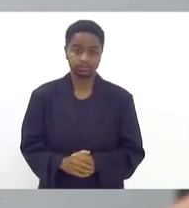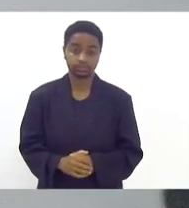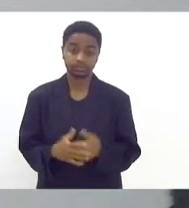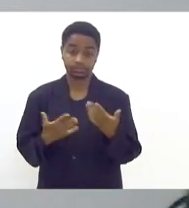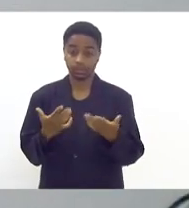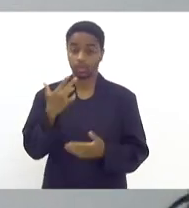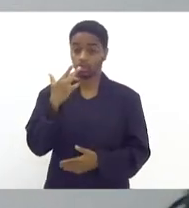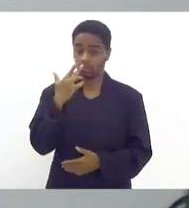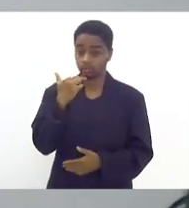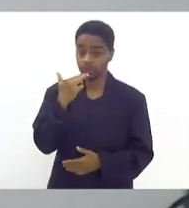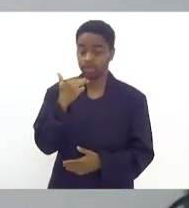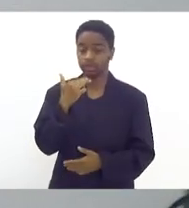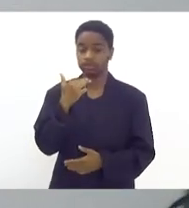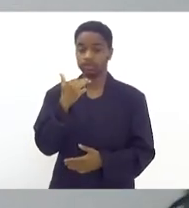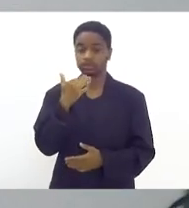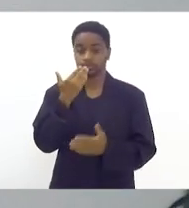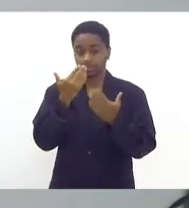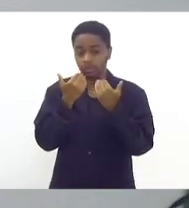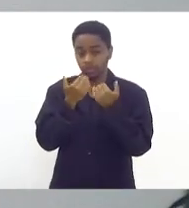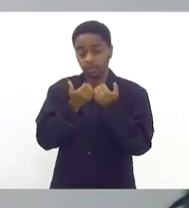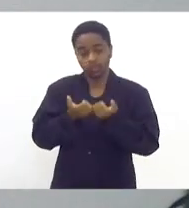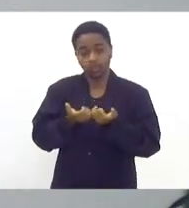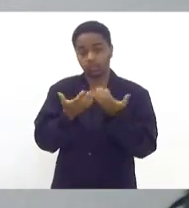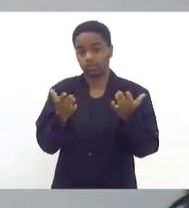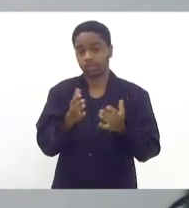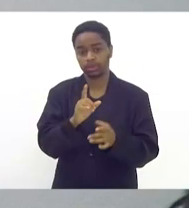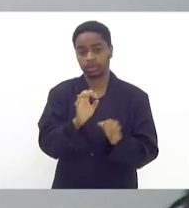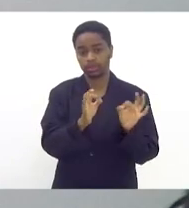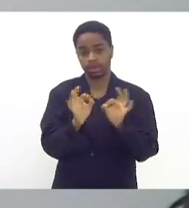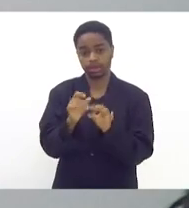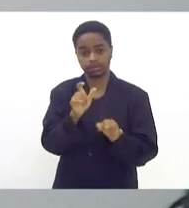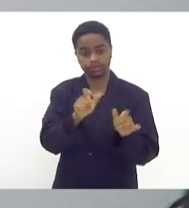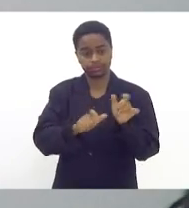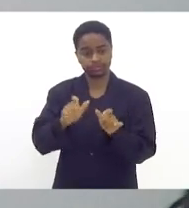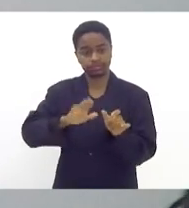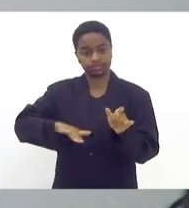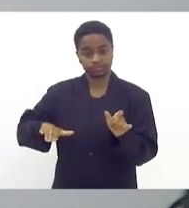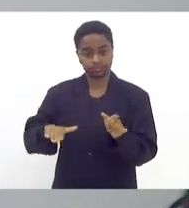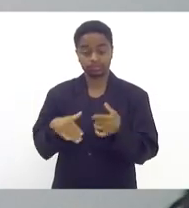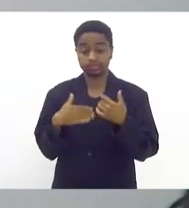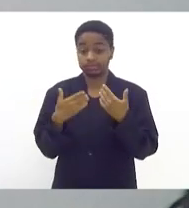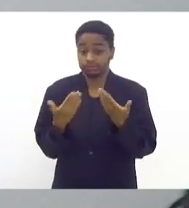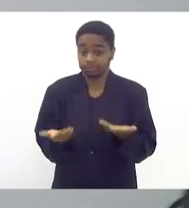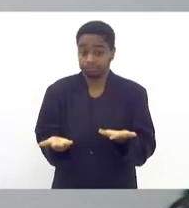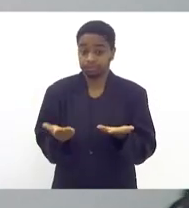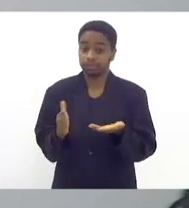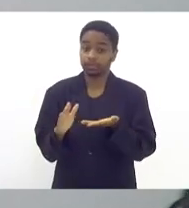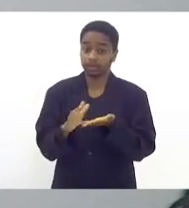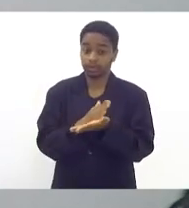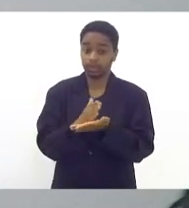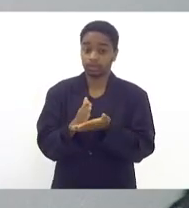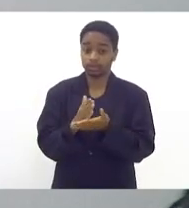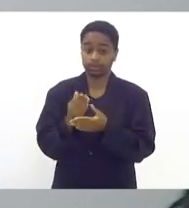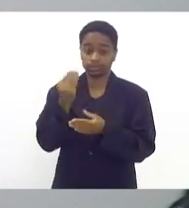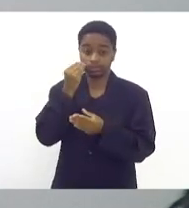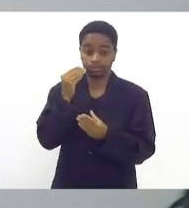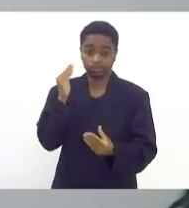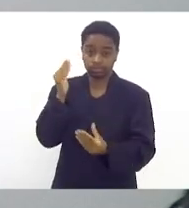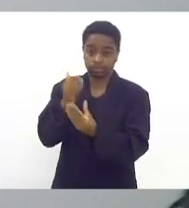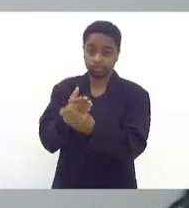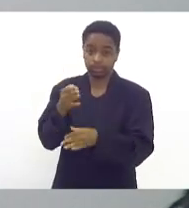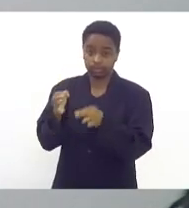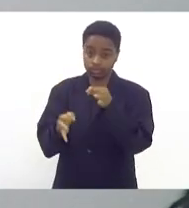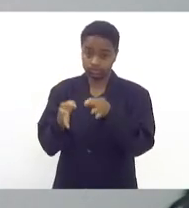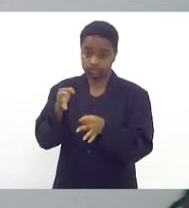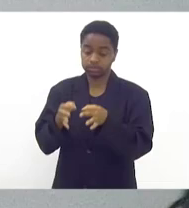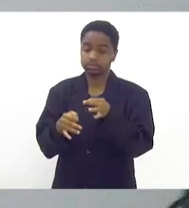nutriente esse aporte para aquelas crianças E aí muitas Entraram na justiça